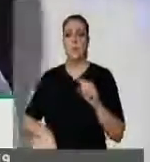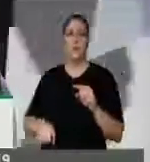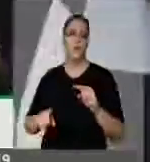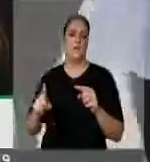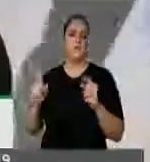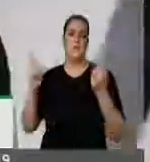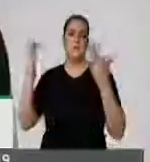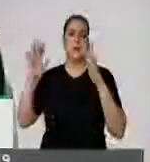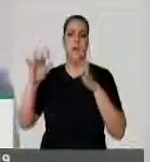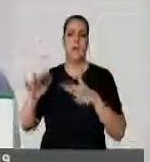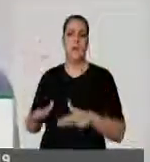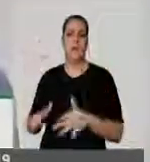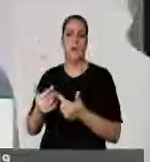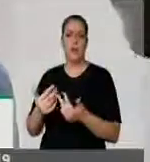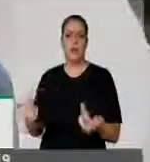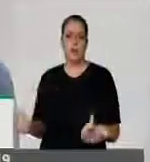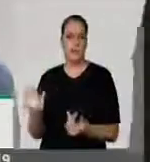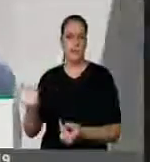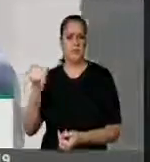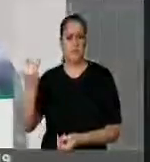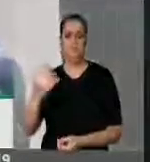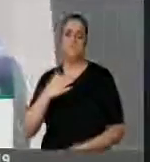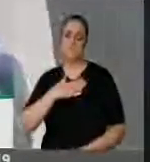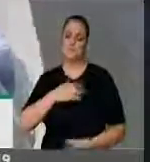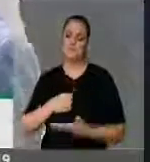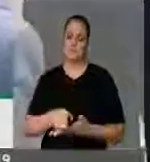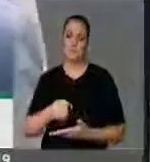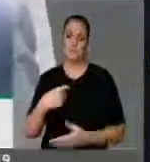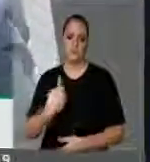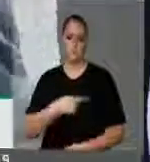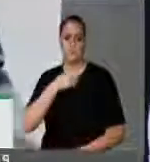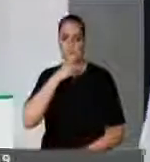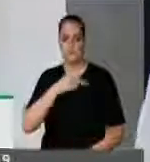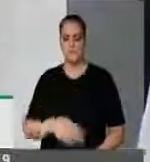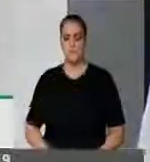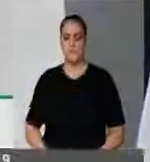Então, tem todo o apoio do nosso partido, o PSB, presidente. Tadeu Heráclito.